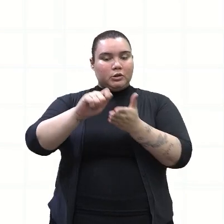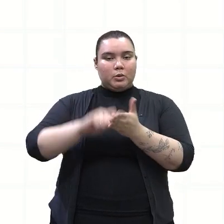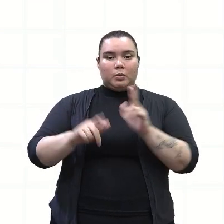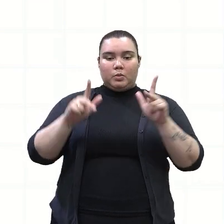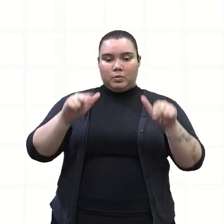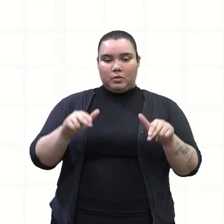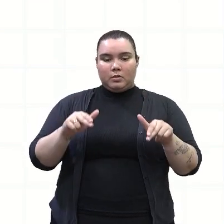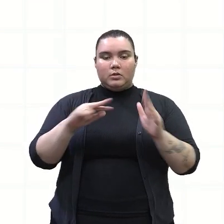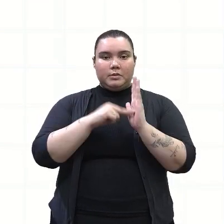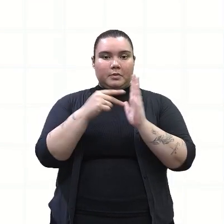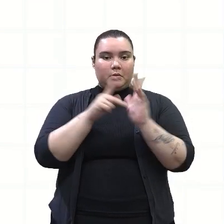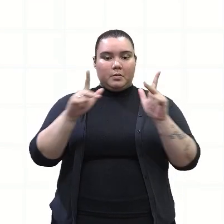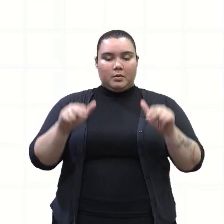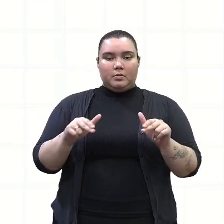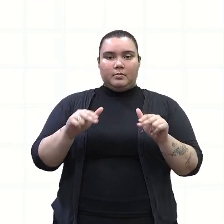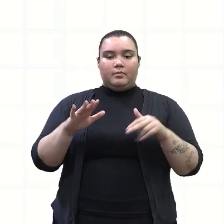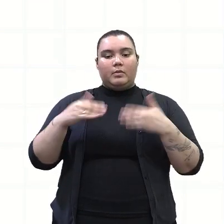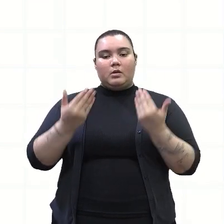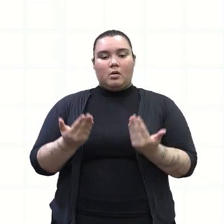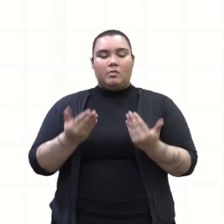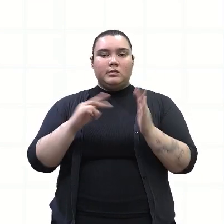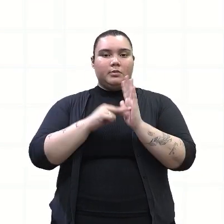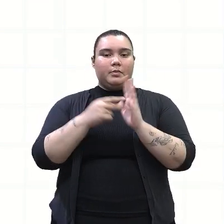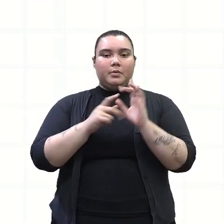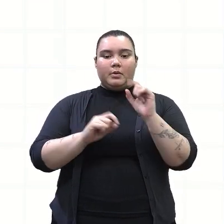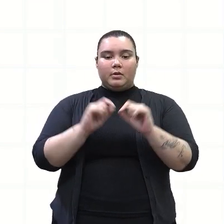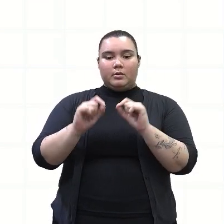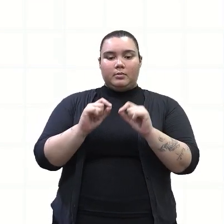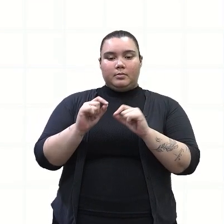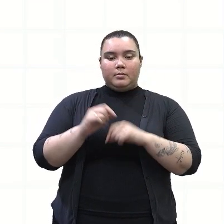the most popular.